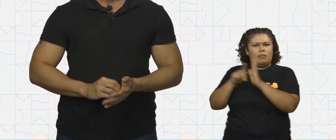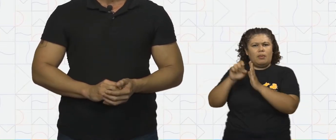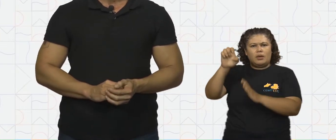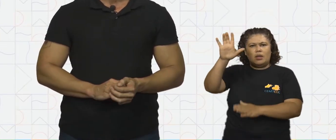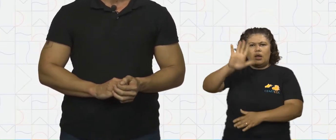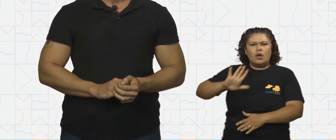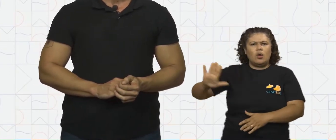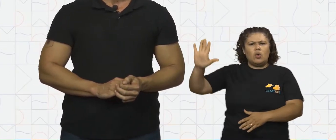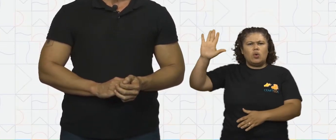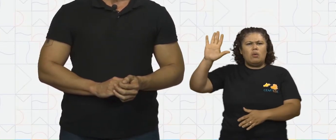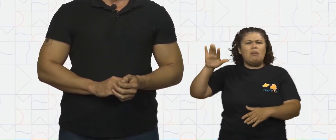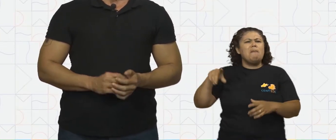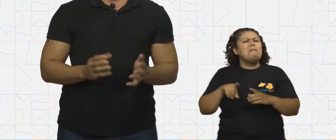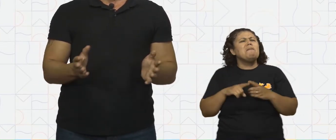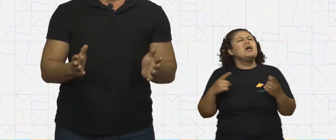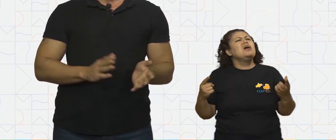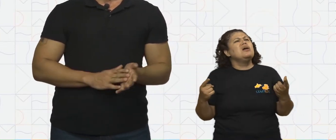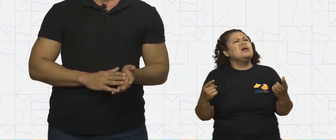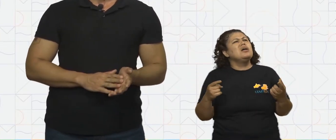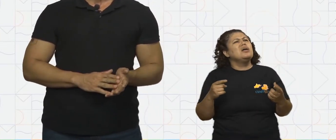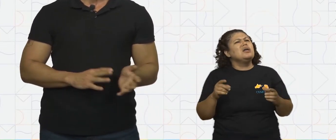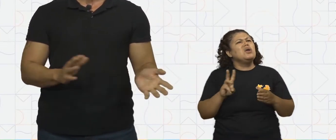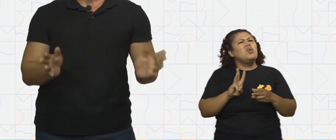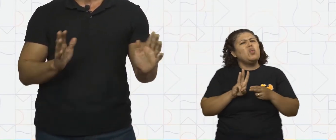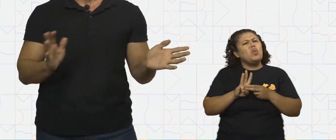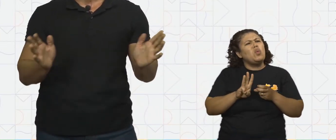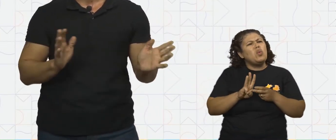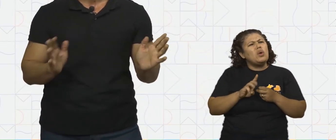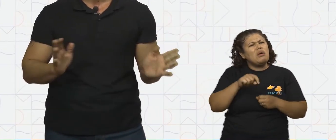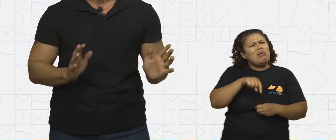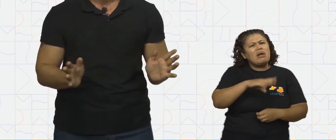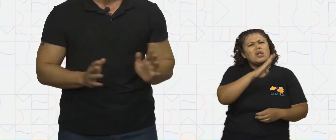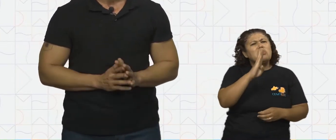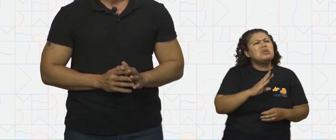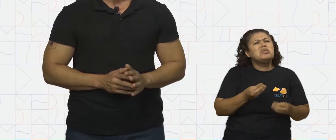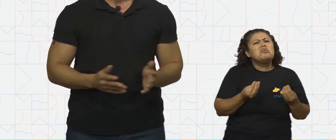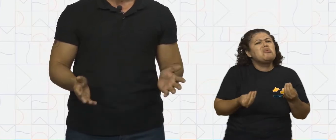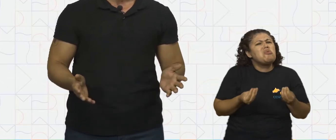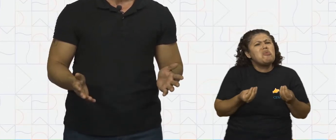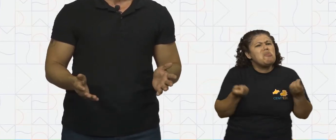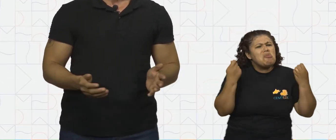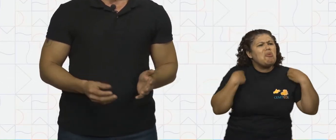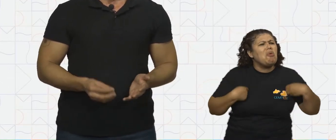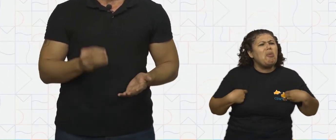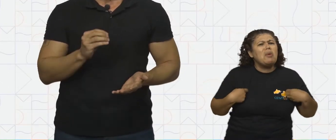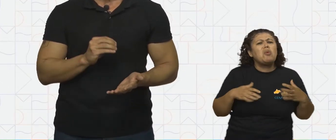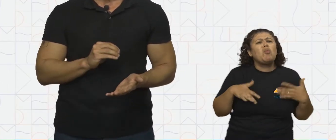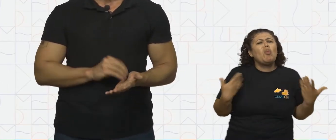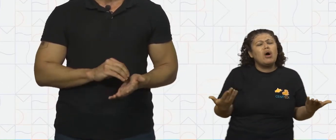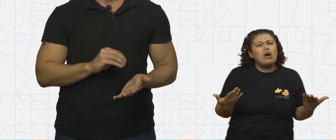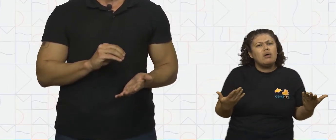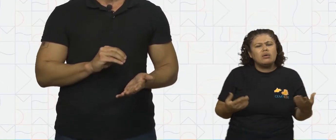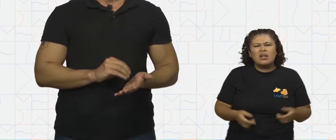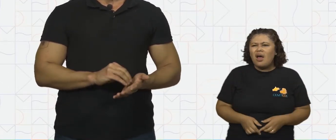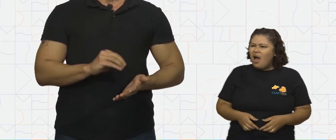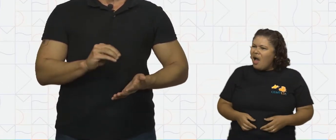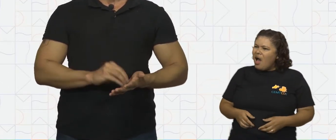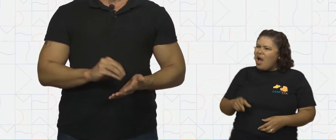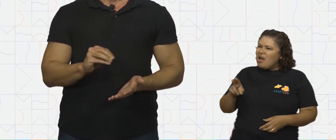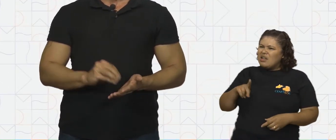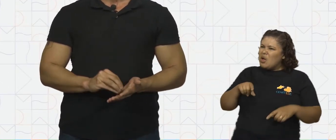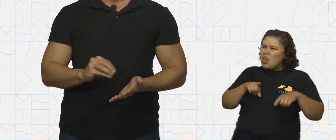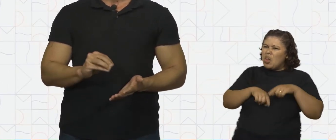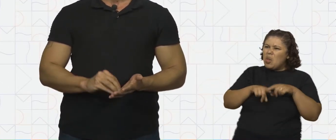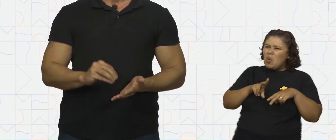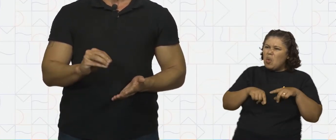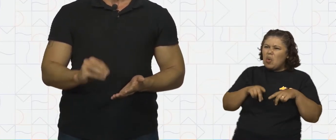entre os índios brasileiros? Aí você pode dizer, mas eles viviam nus. Será? Será que todas as sociedades que viviam